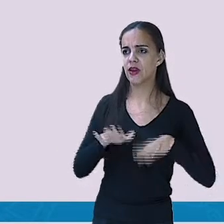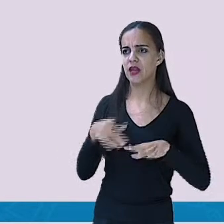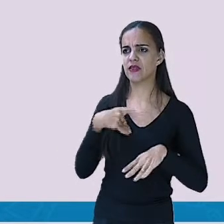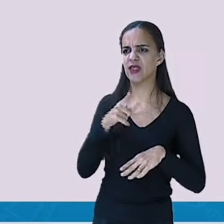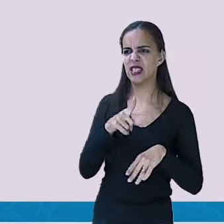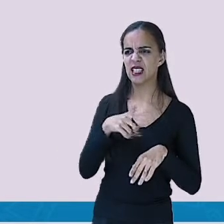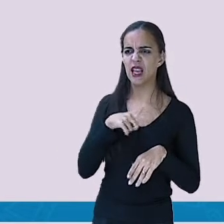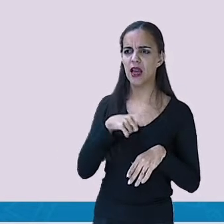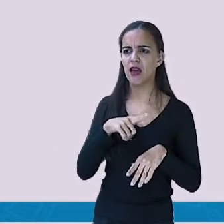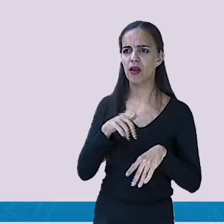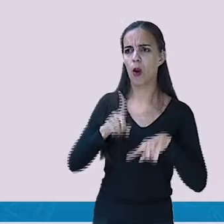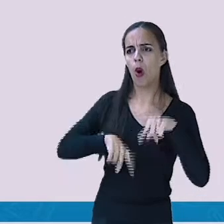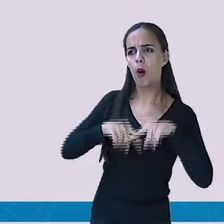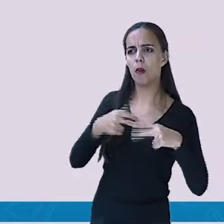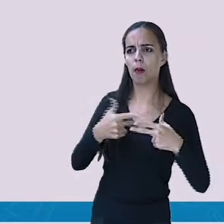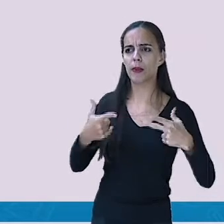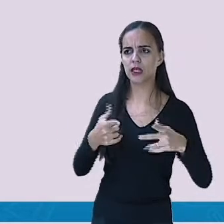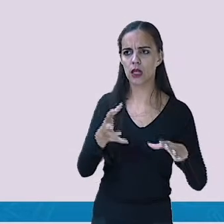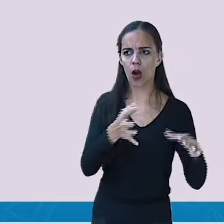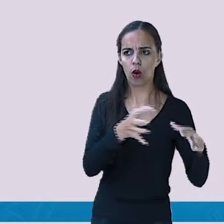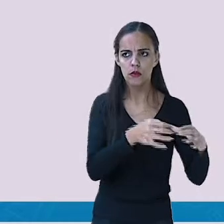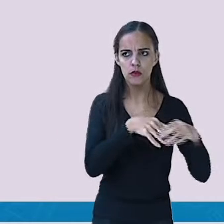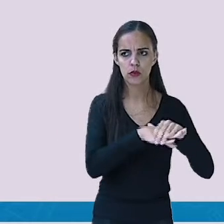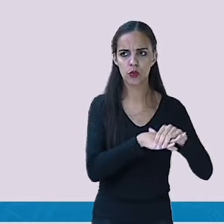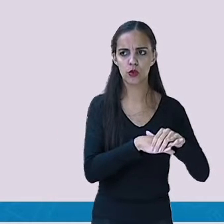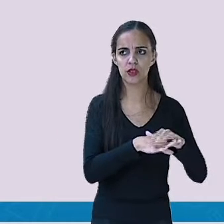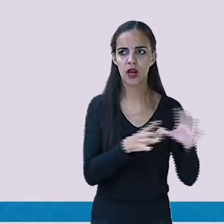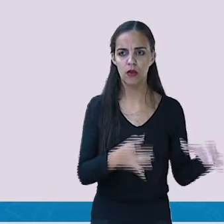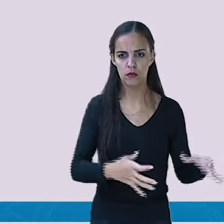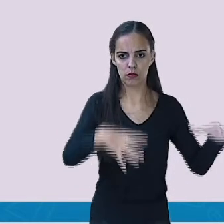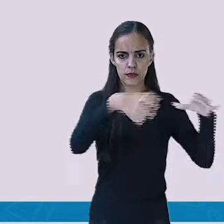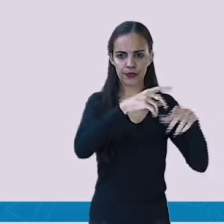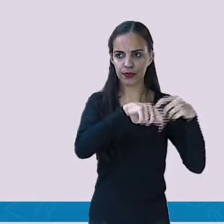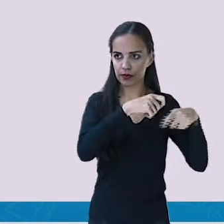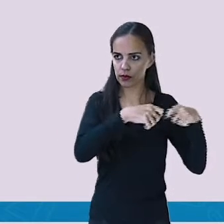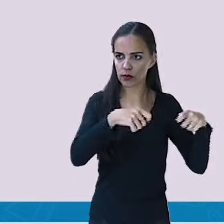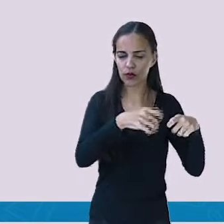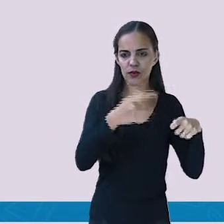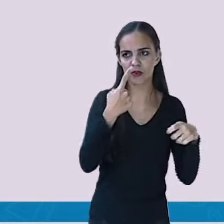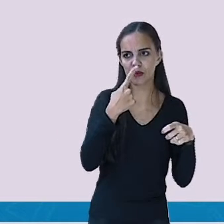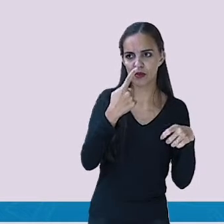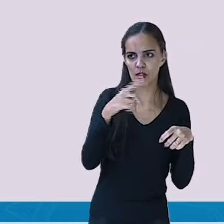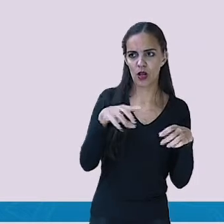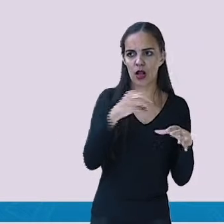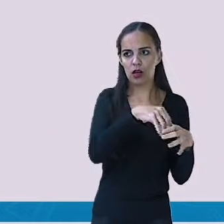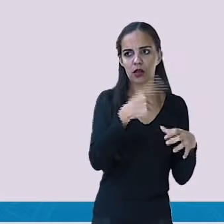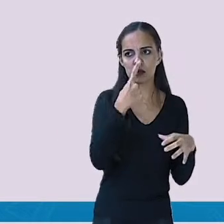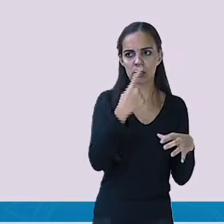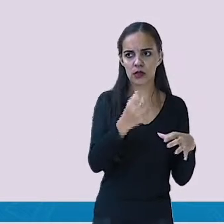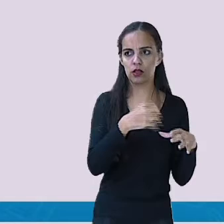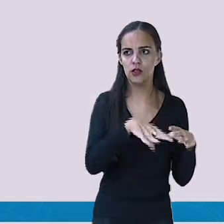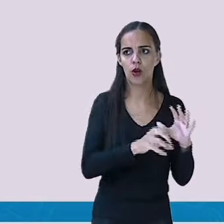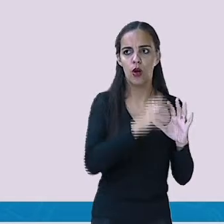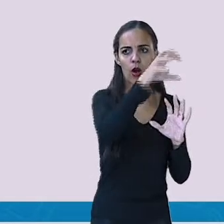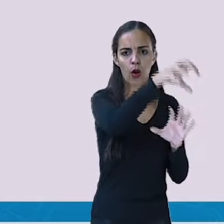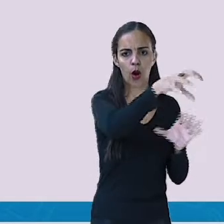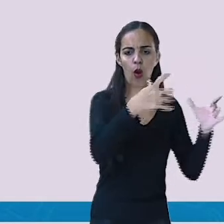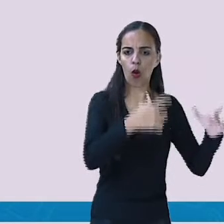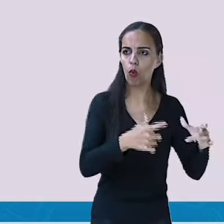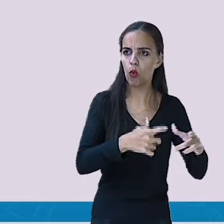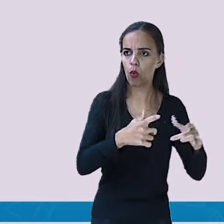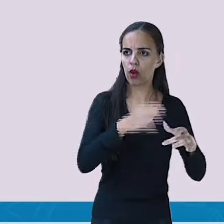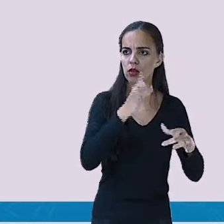lixo? Para que coloque tudo no saco de lixo, deposite no